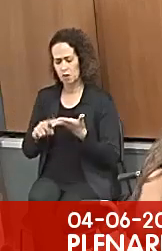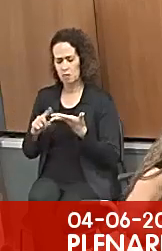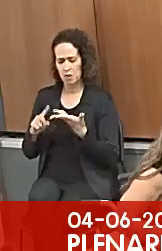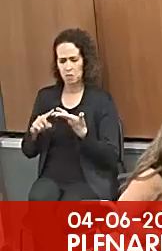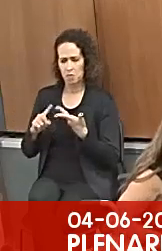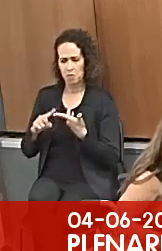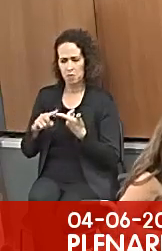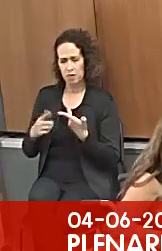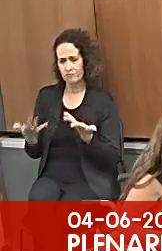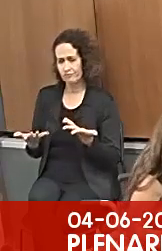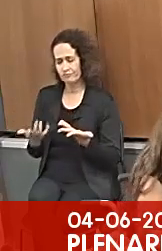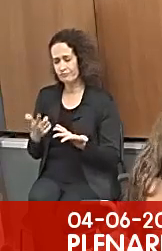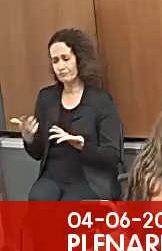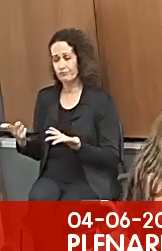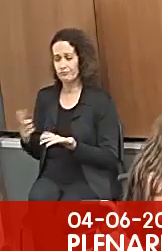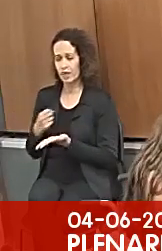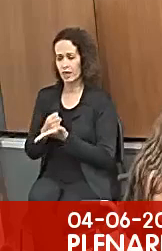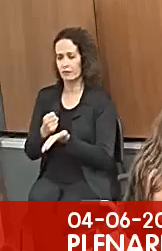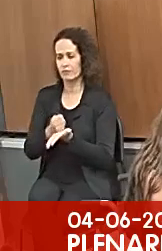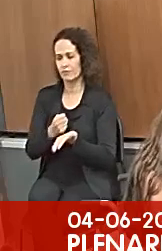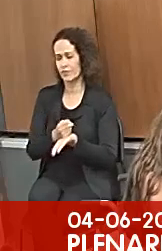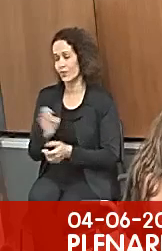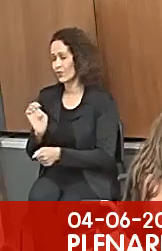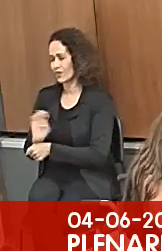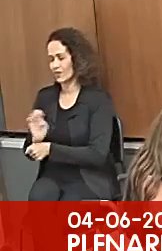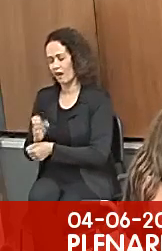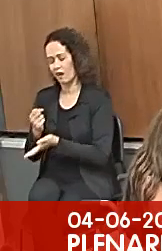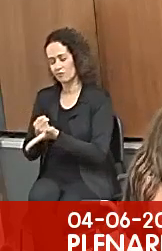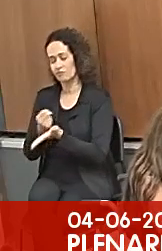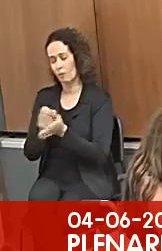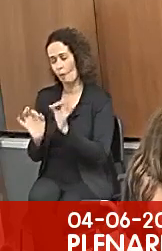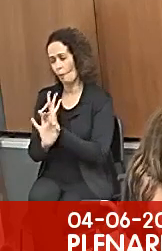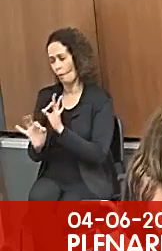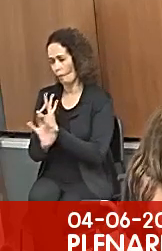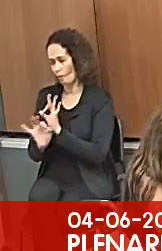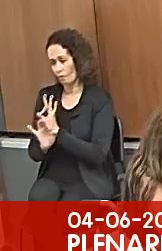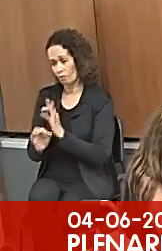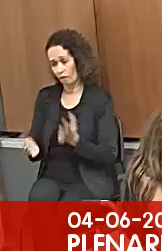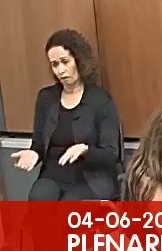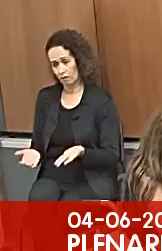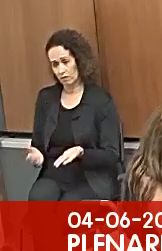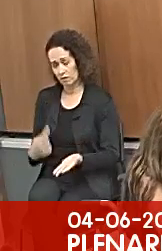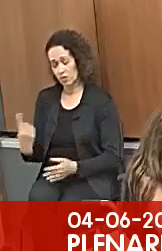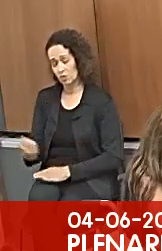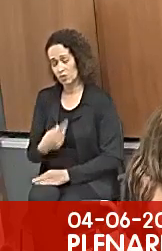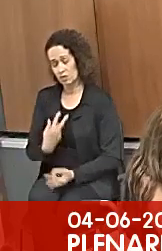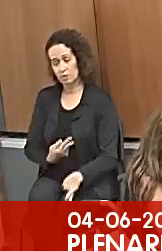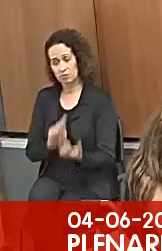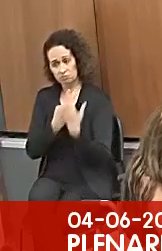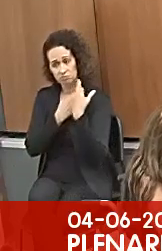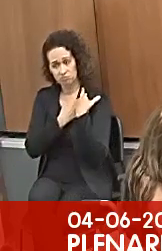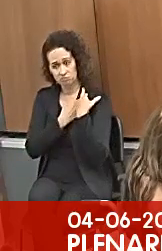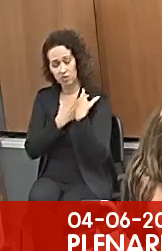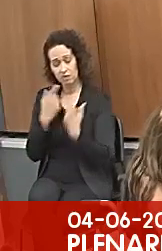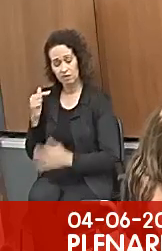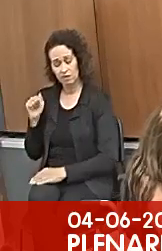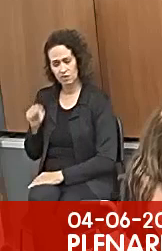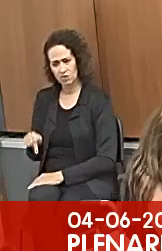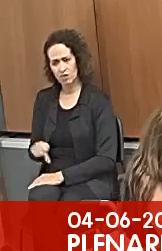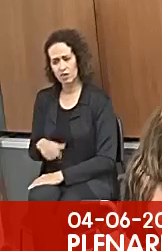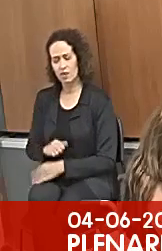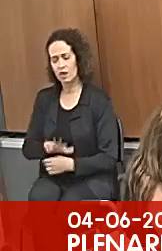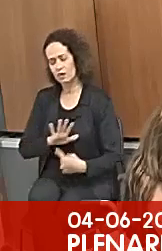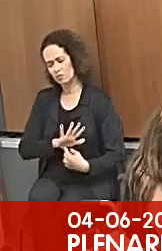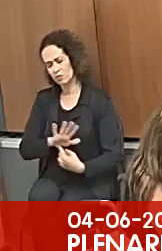nós não temos Estado mínimo, temos a ausência do Estado, em muitas questões. Então, o nosso papel aqui é levar, sim, é